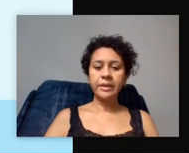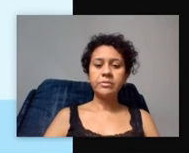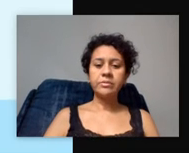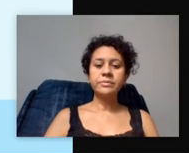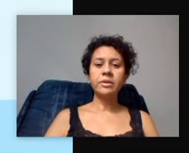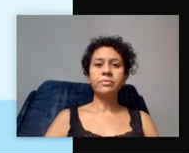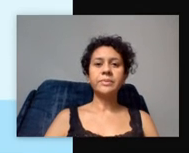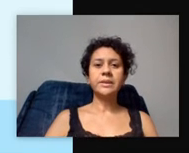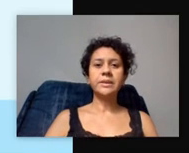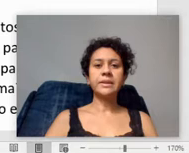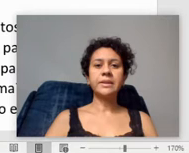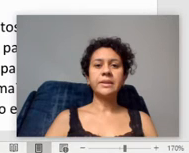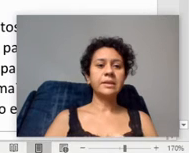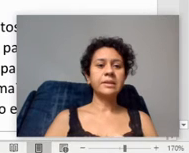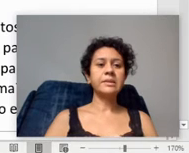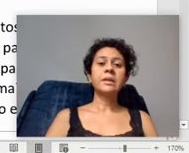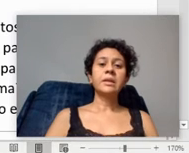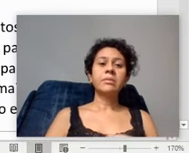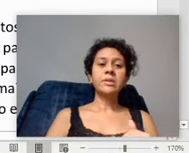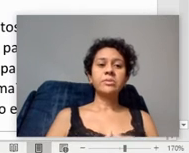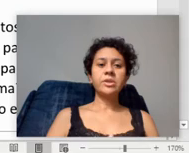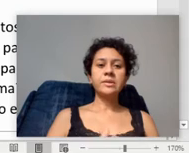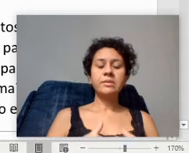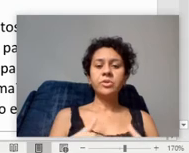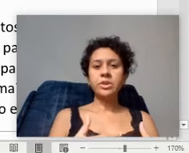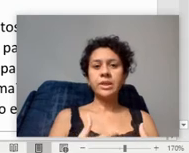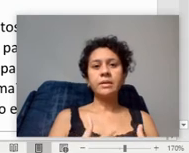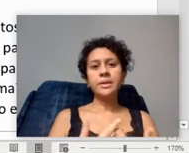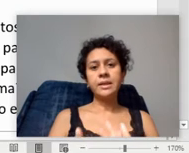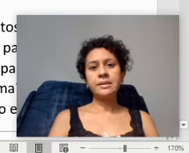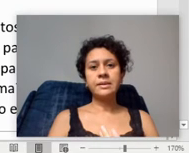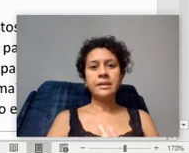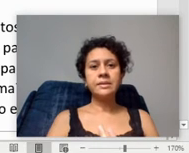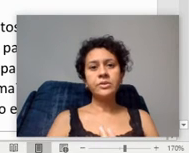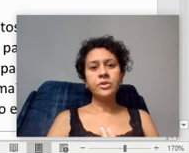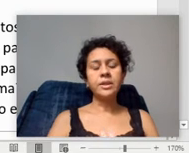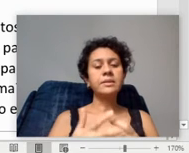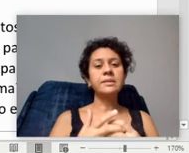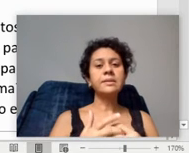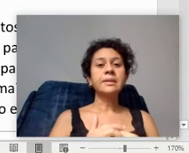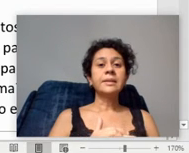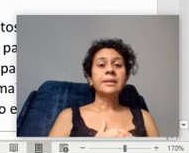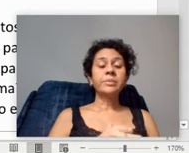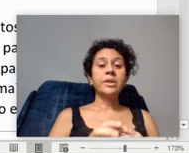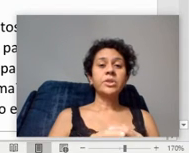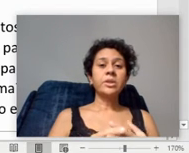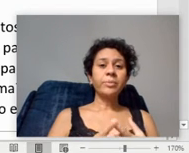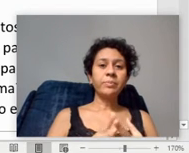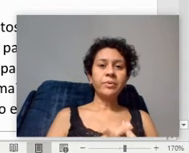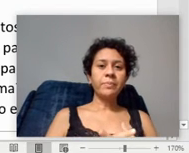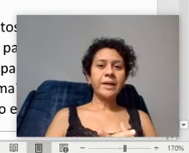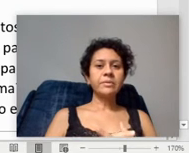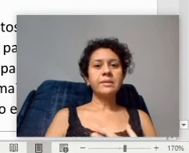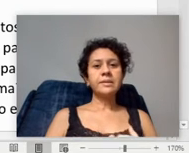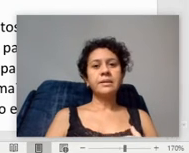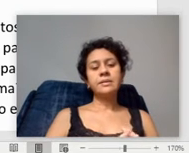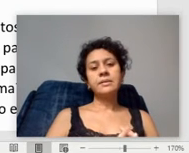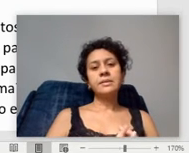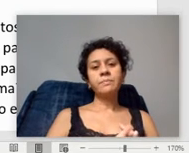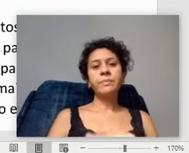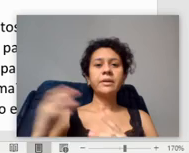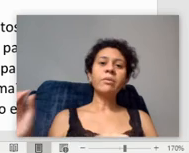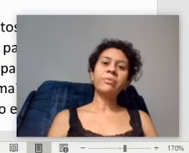um documento que eu vou mandar para vocês, uma sugestão de rotina para esses 15 dias, porque a gente está muito preocupado